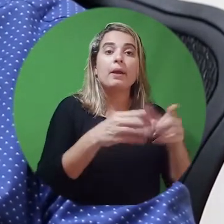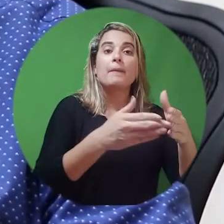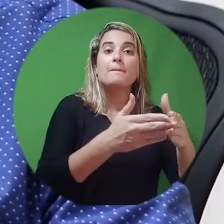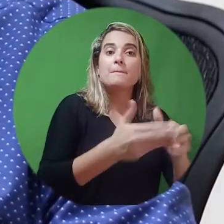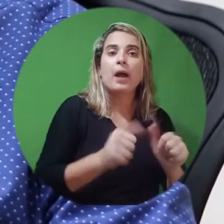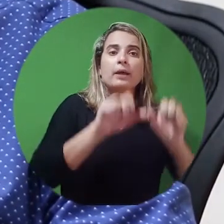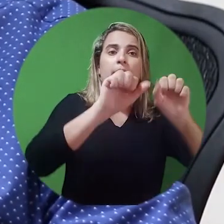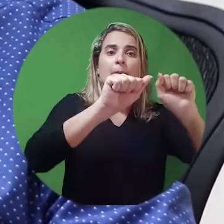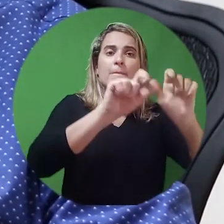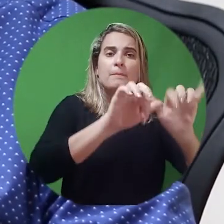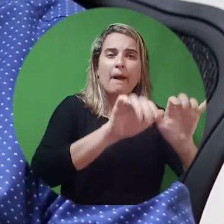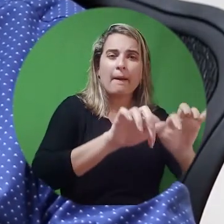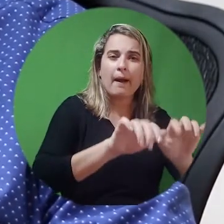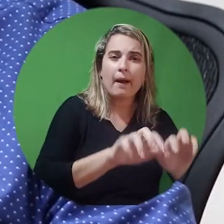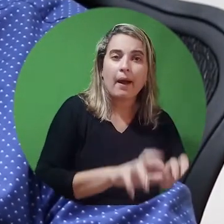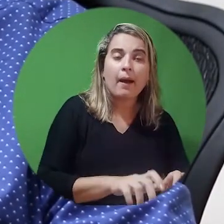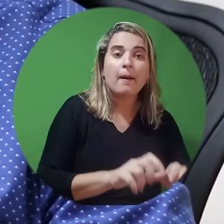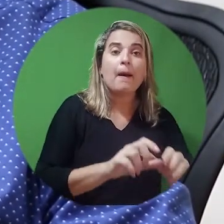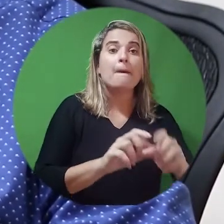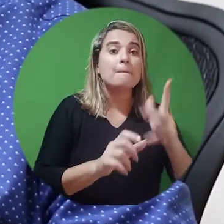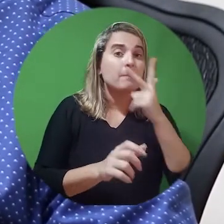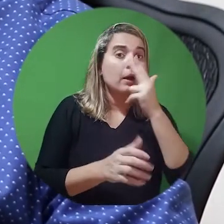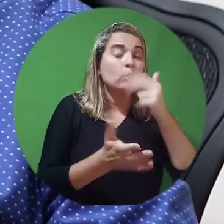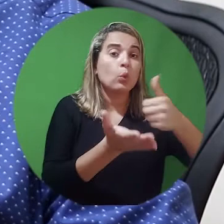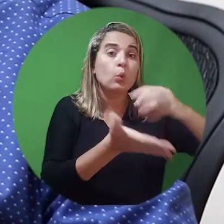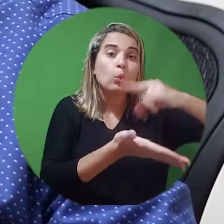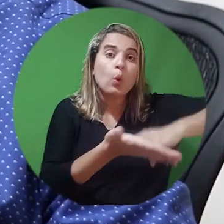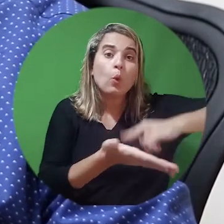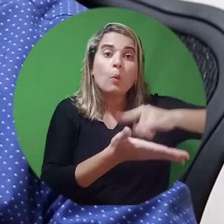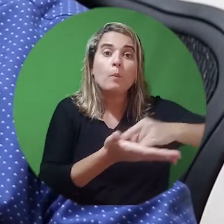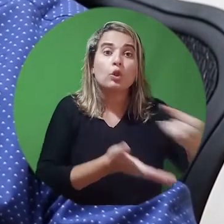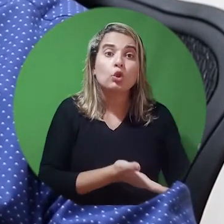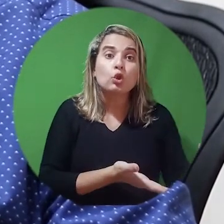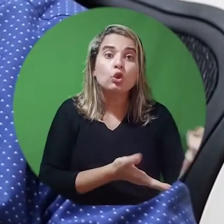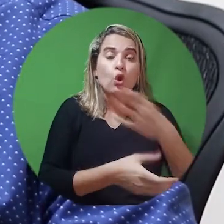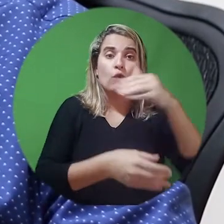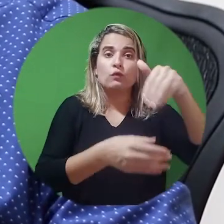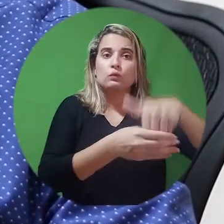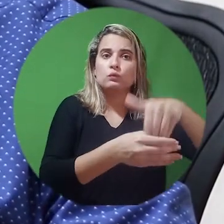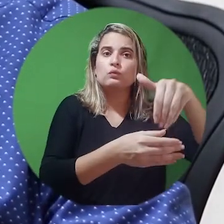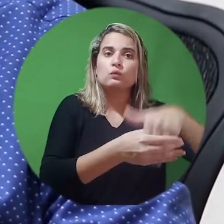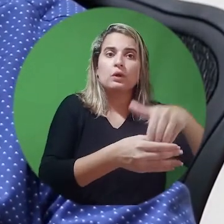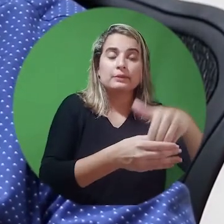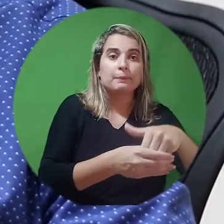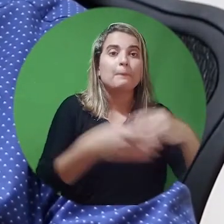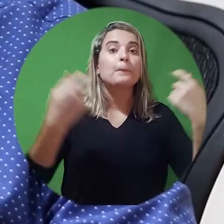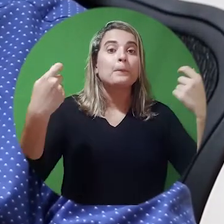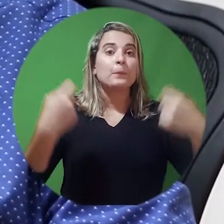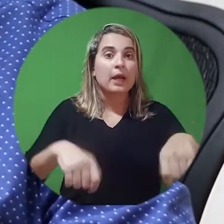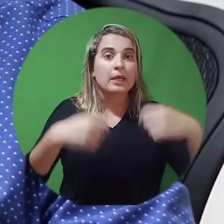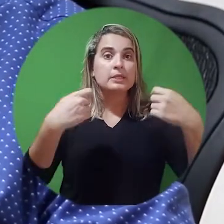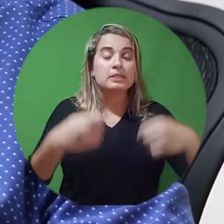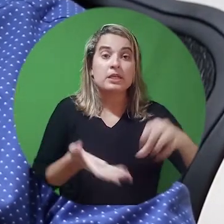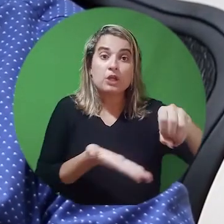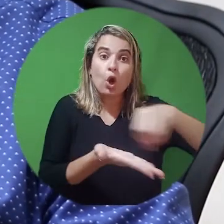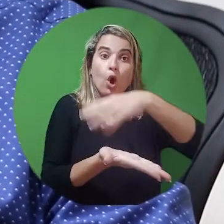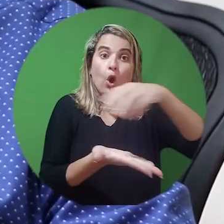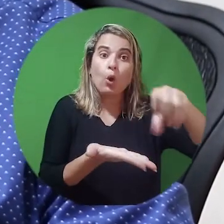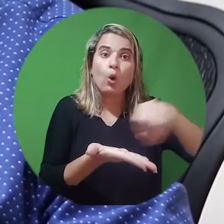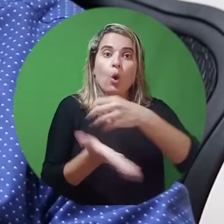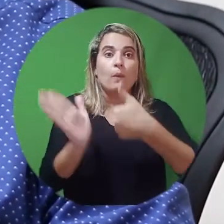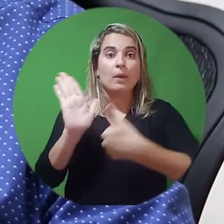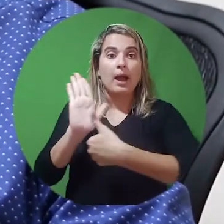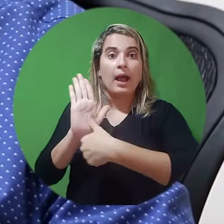entrar lá e preencher o seu requerimento de alistamento eleitoral e nesse requerimento ele vai precisar é uma cópia de seu